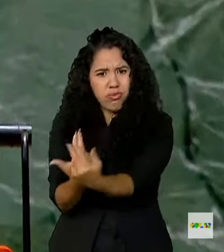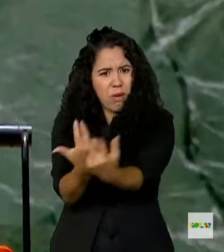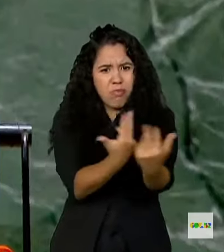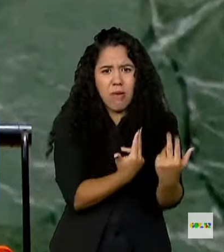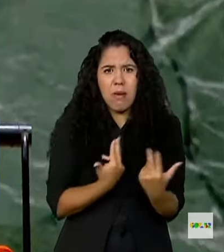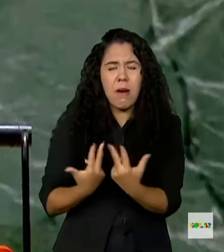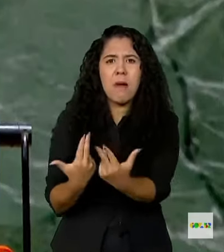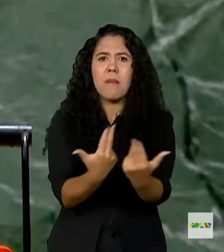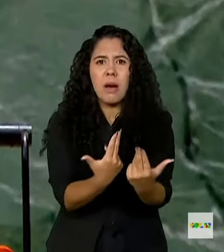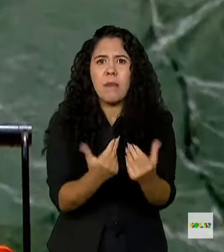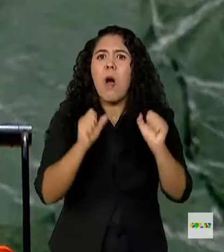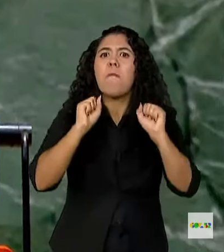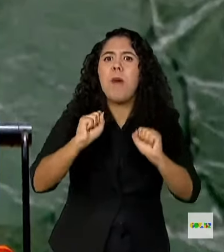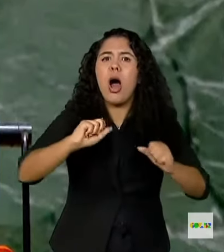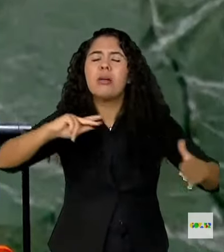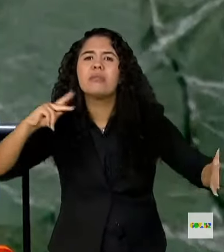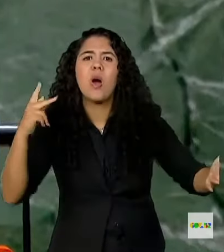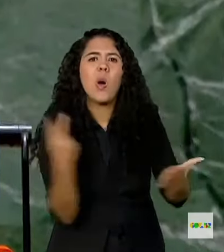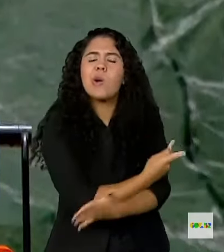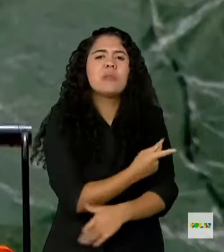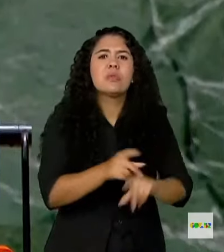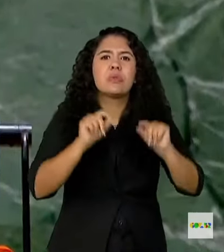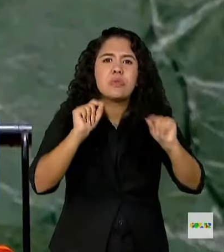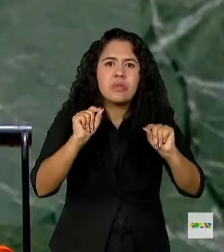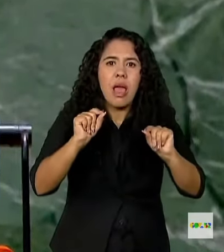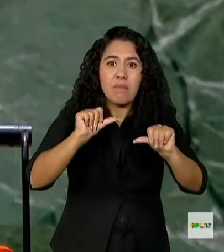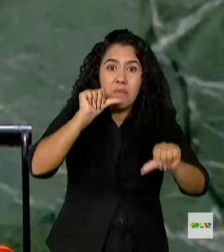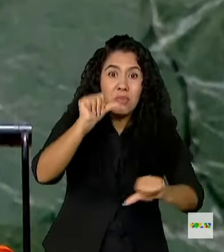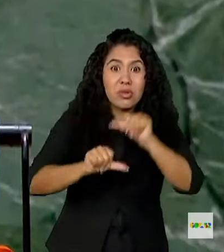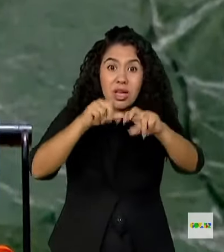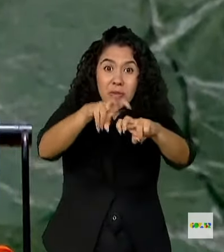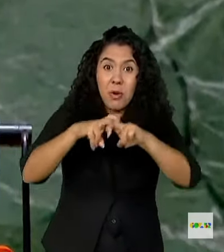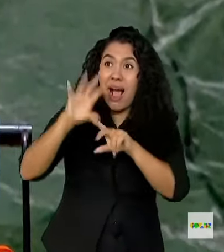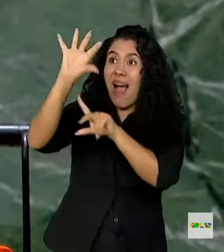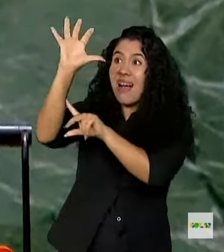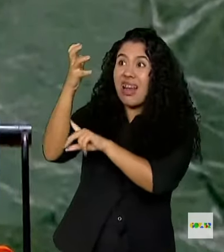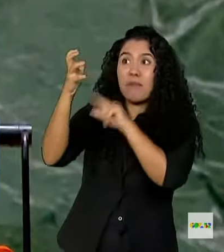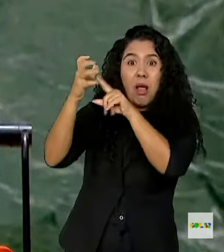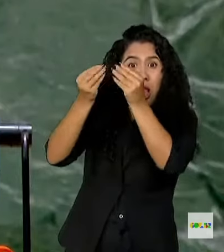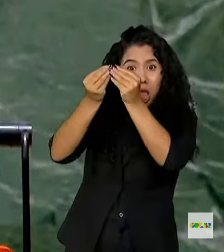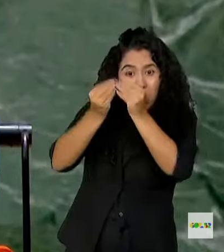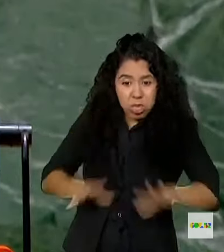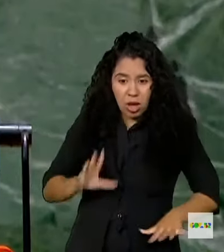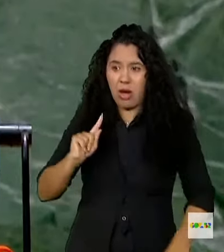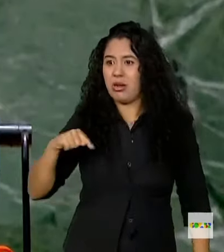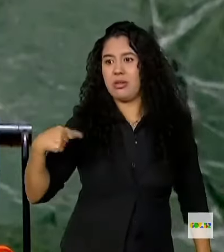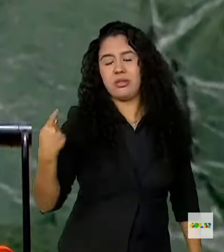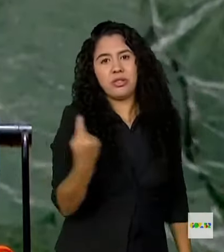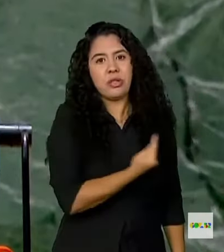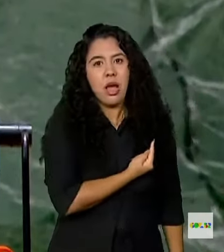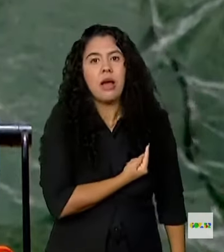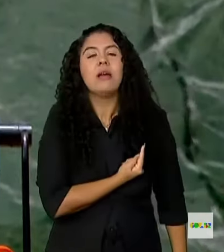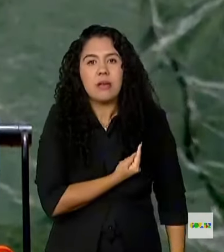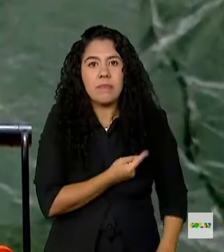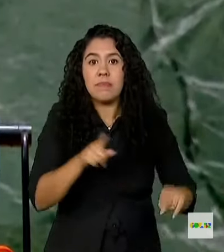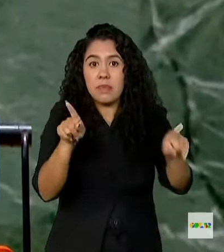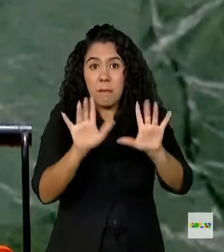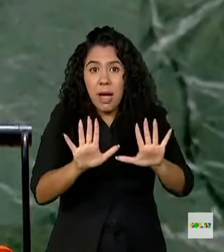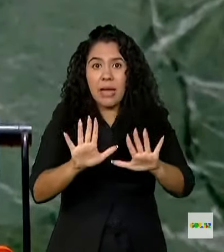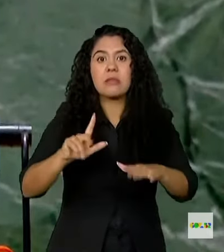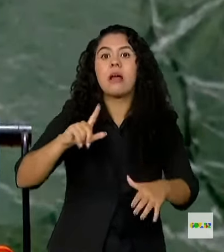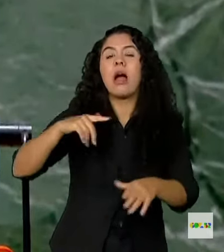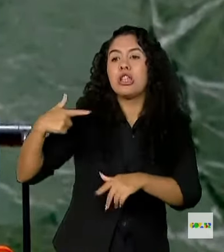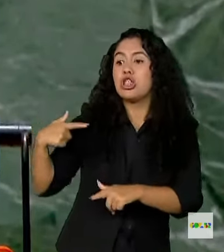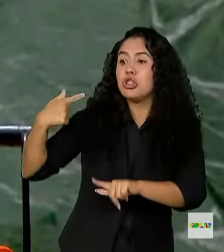condenados à interdependência da mudança climática. O planeta já não espera para cobrar da próxima